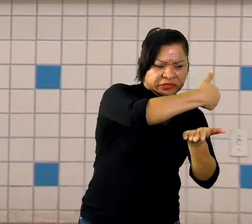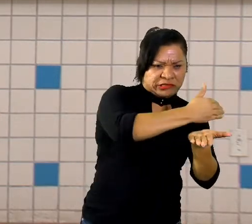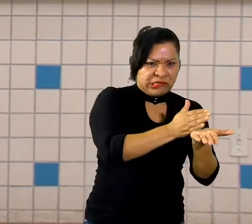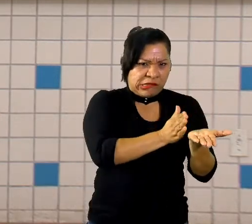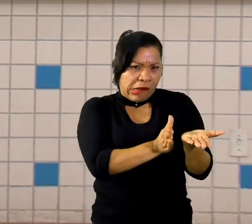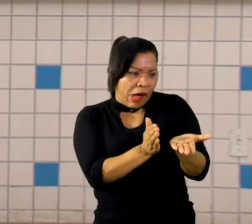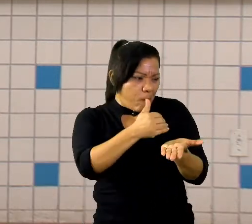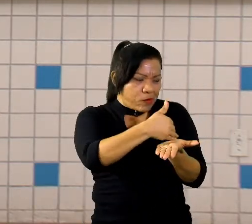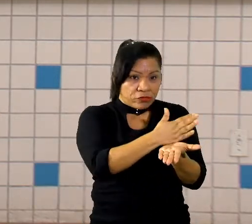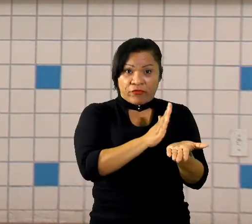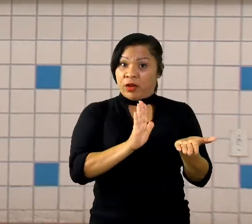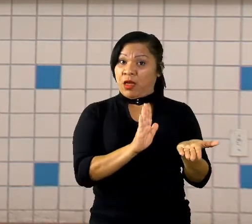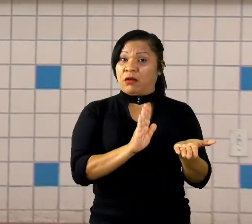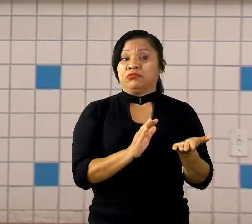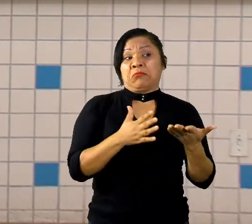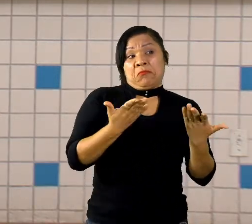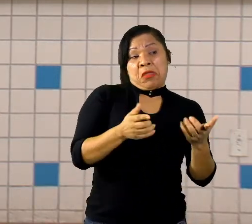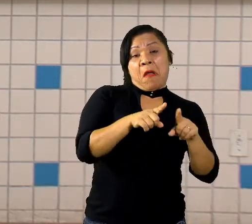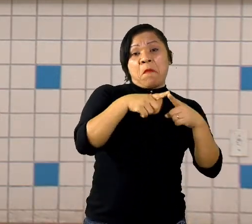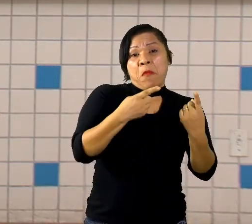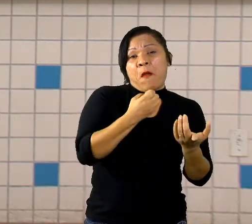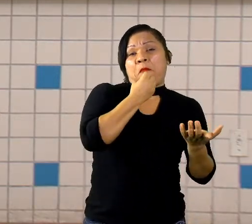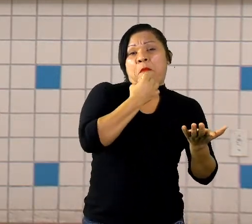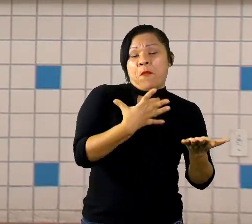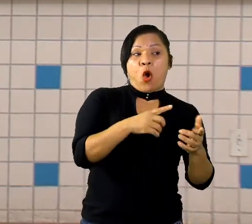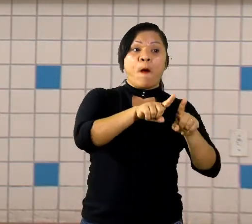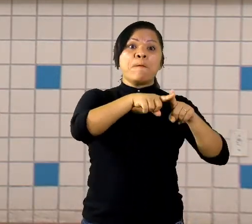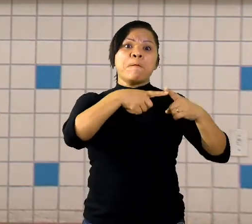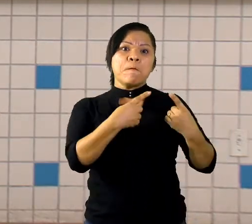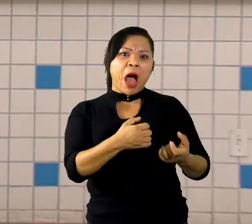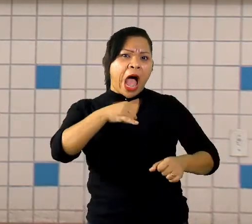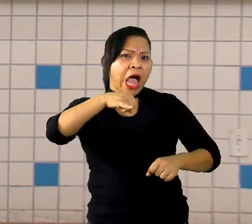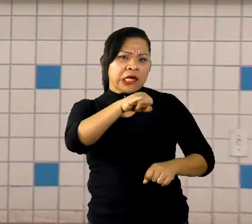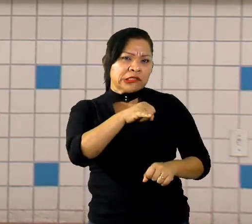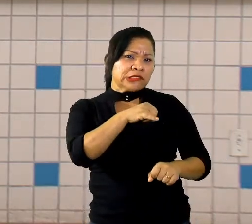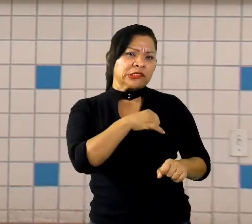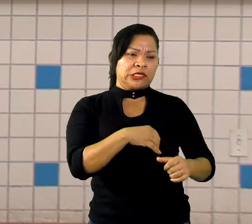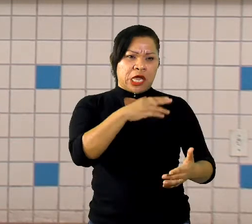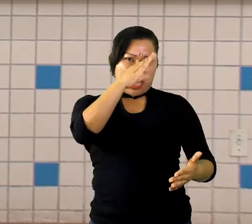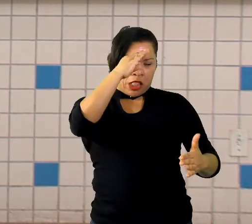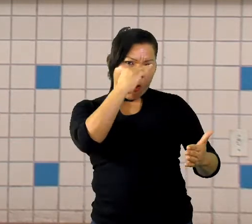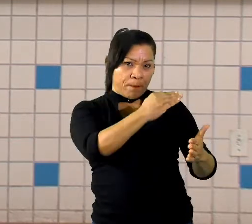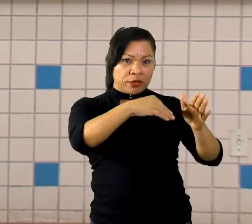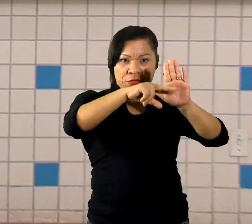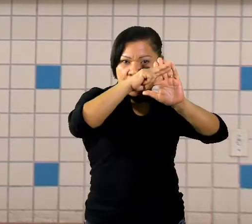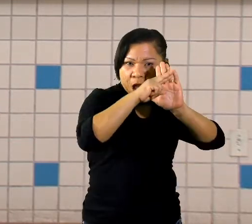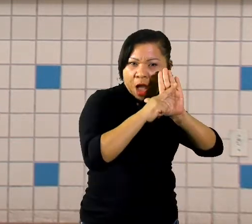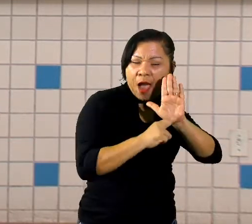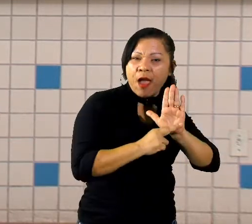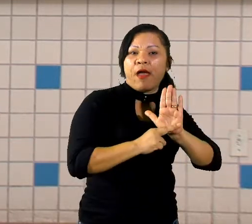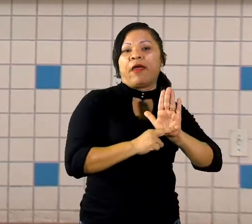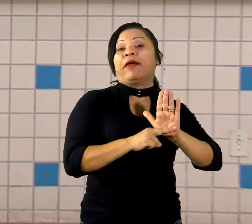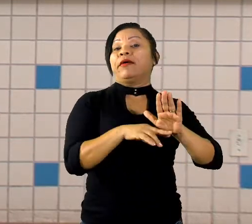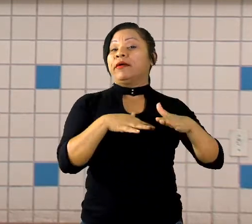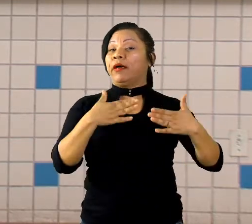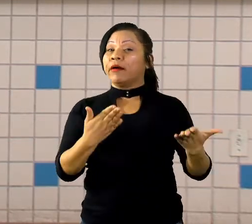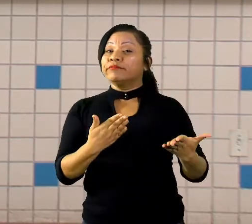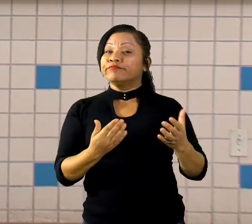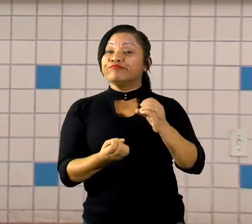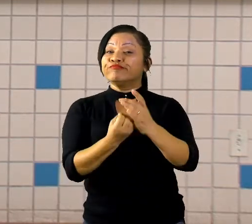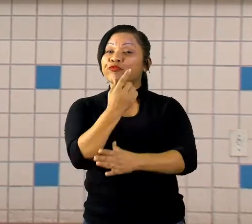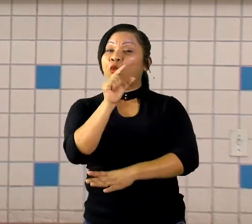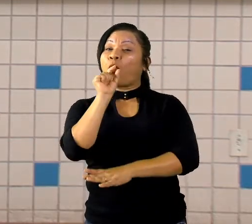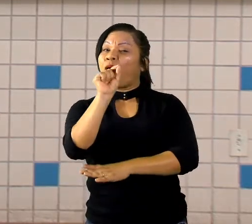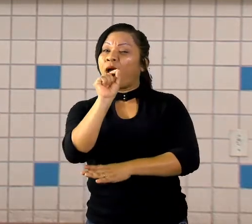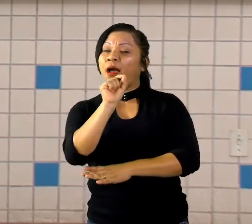boa causa, mas se ele não cumpriu a regra que ele deveria ter ocorrido, surgem então processos